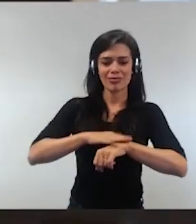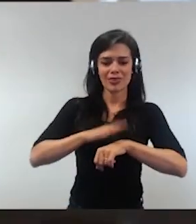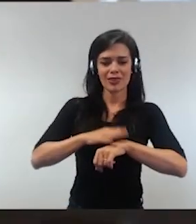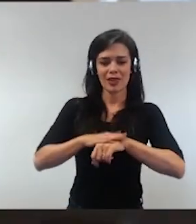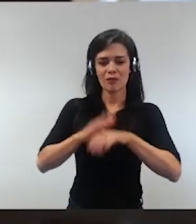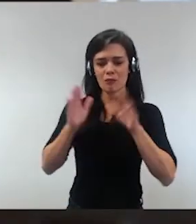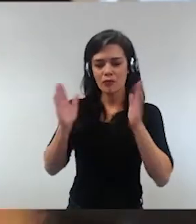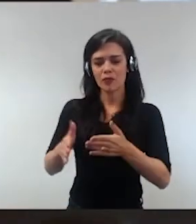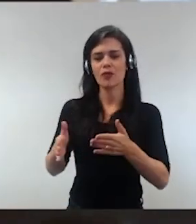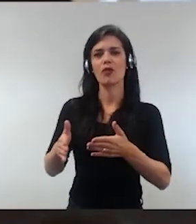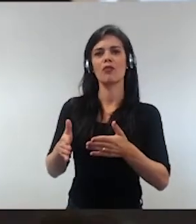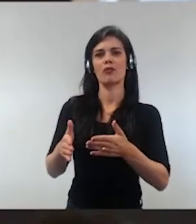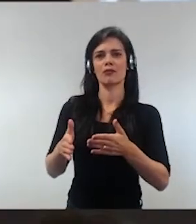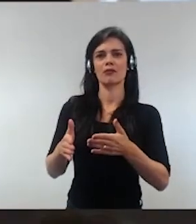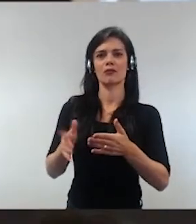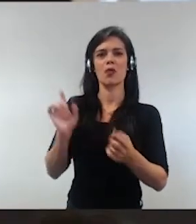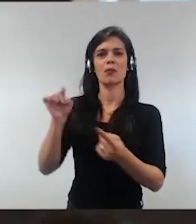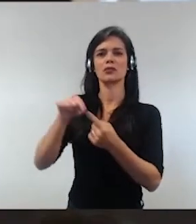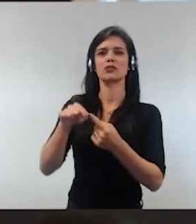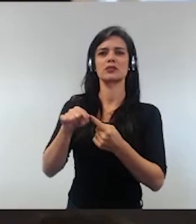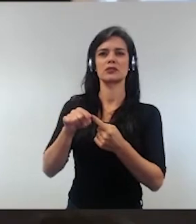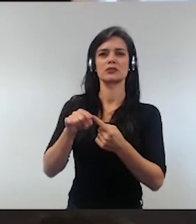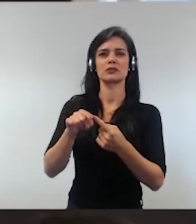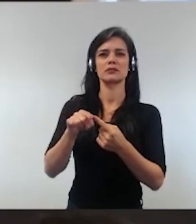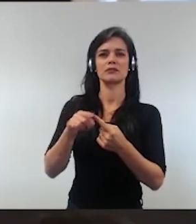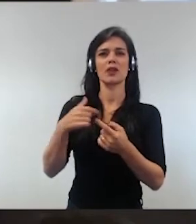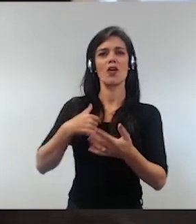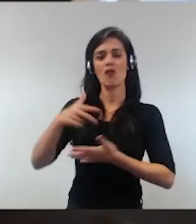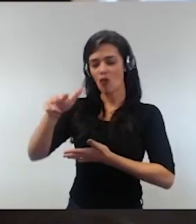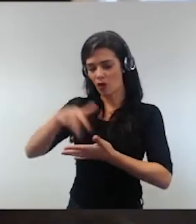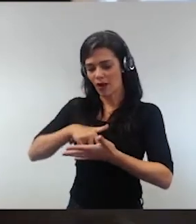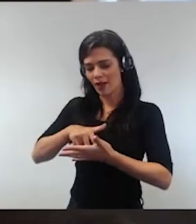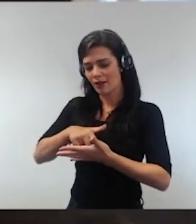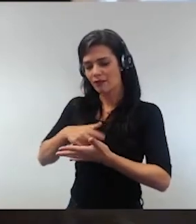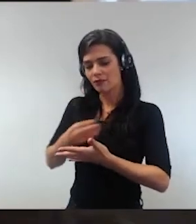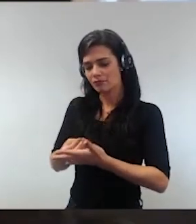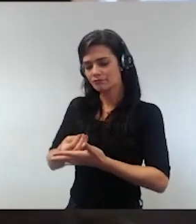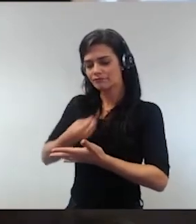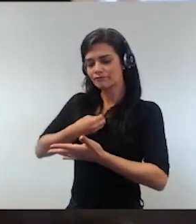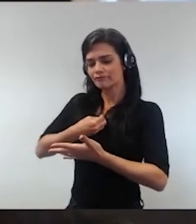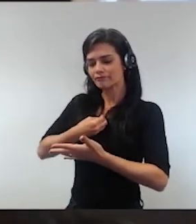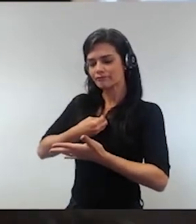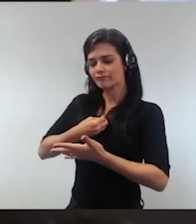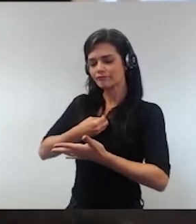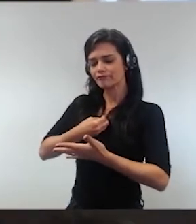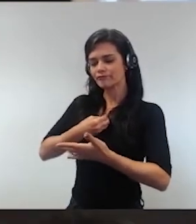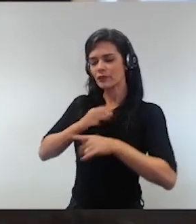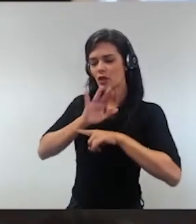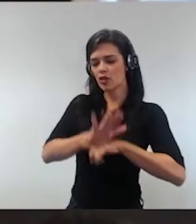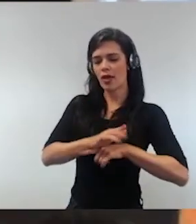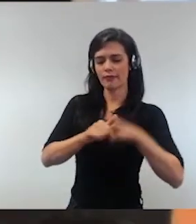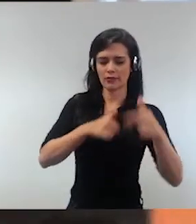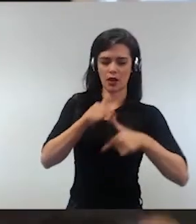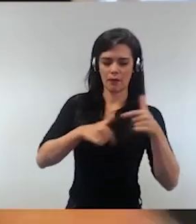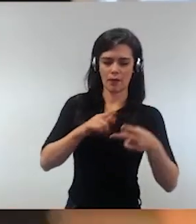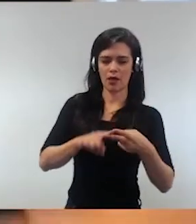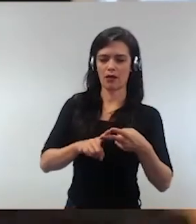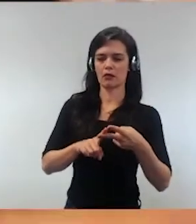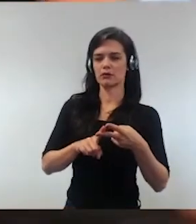fim específico. Então, assim, se eu vou ler algo que vai me trazer resultado para o trabalho, que vai me